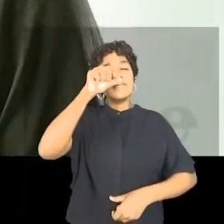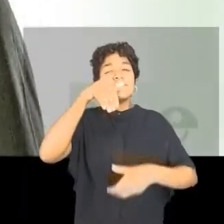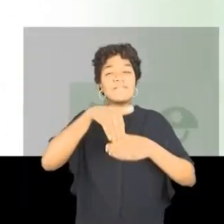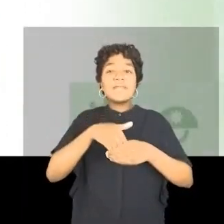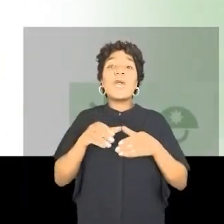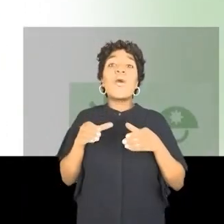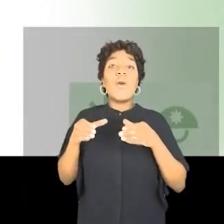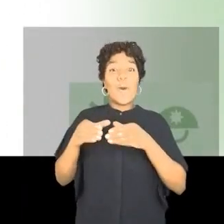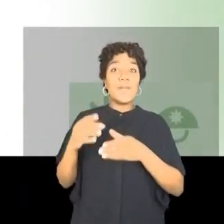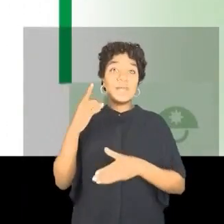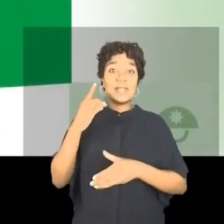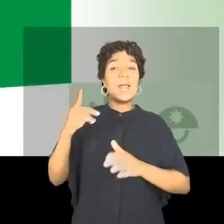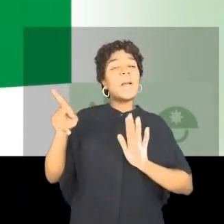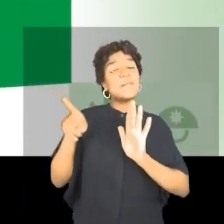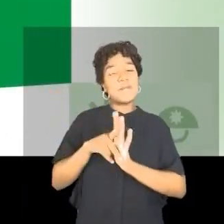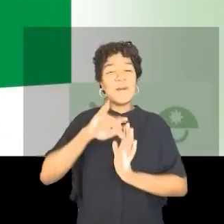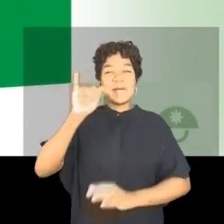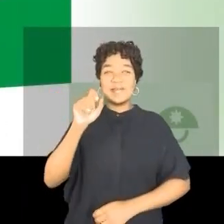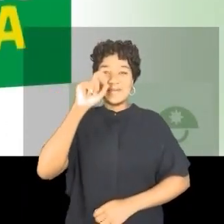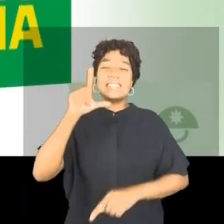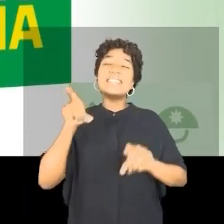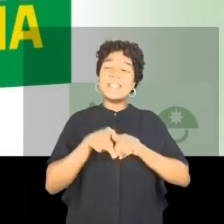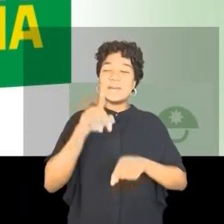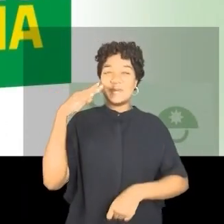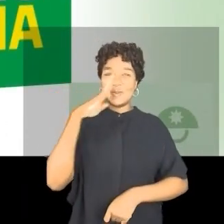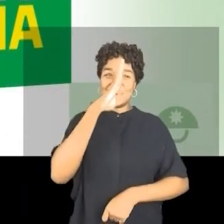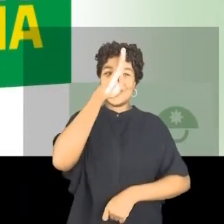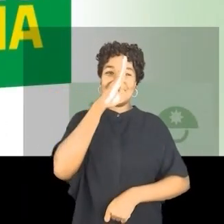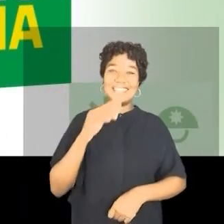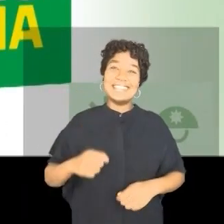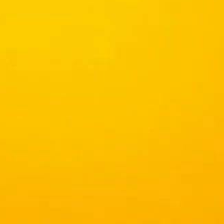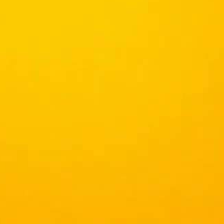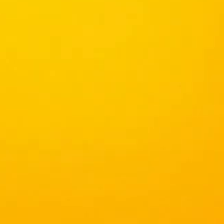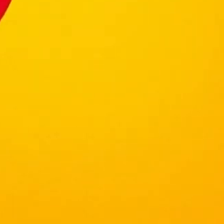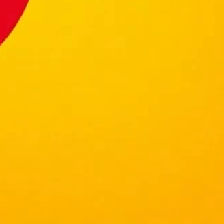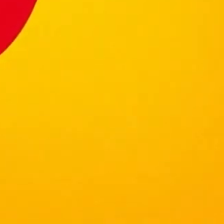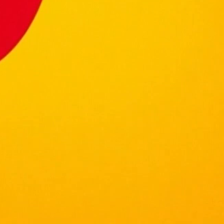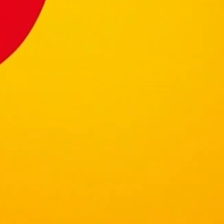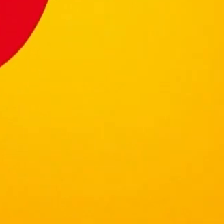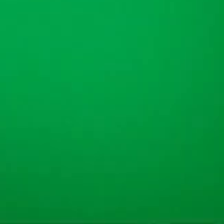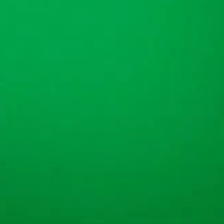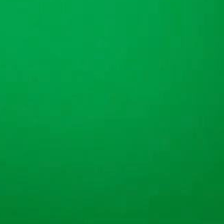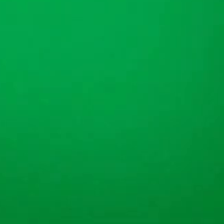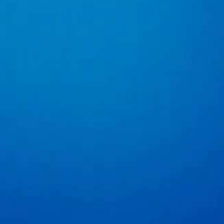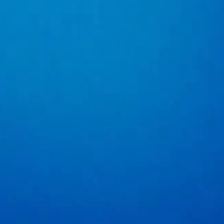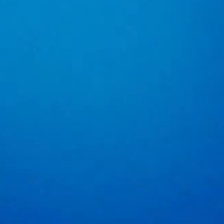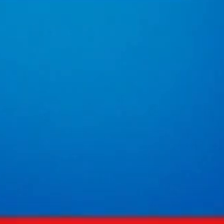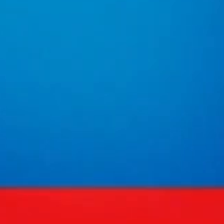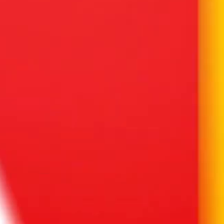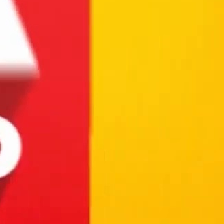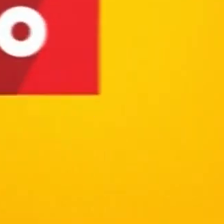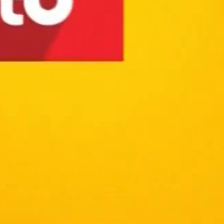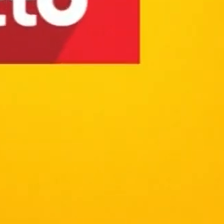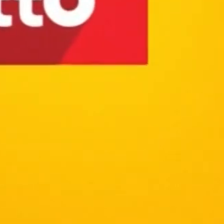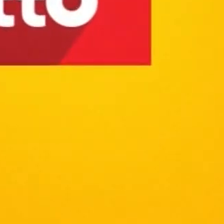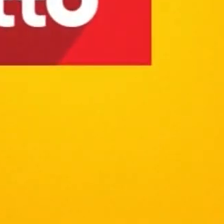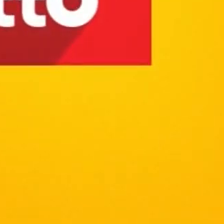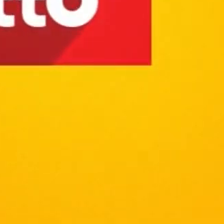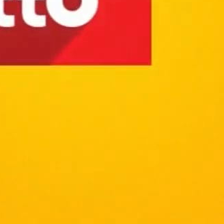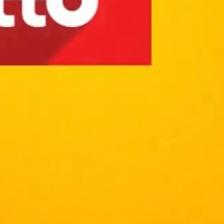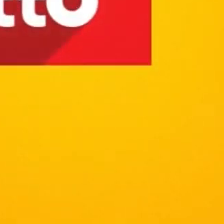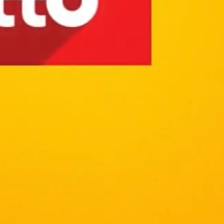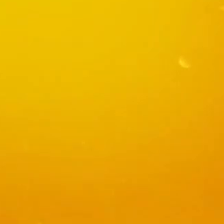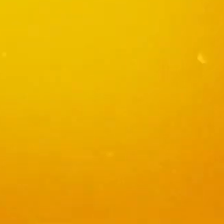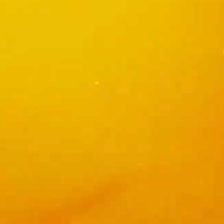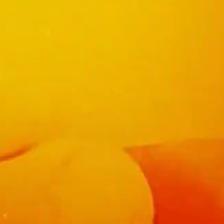Vote na seleção de deputados de João Roma e Bolsonaro. PSB 40. É o time de Lula, Jerônimo e